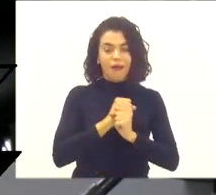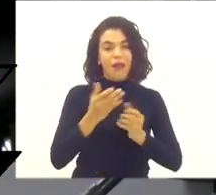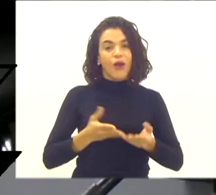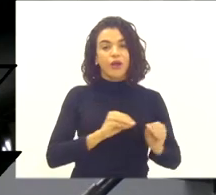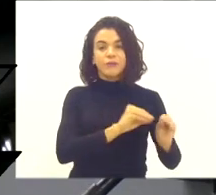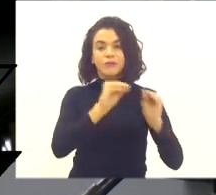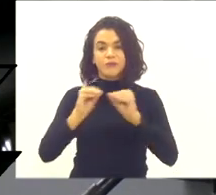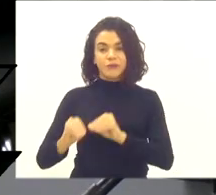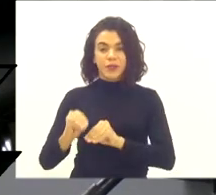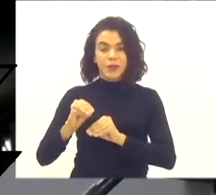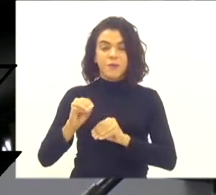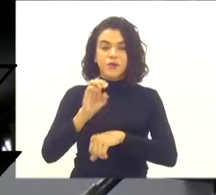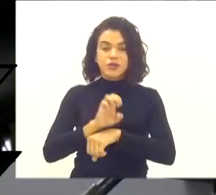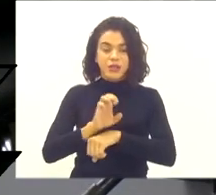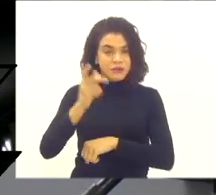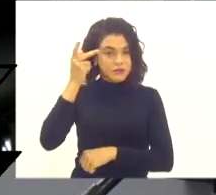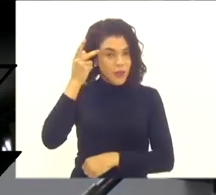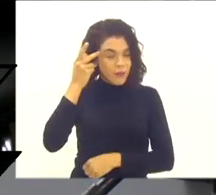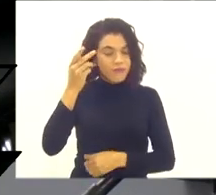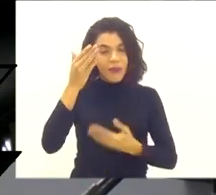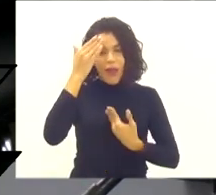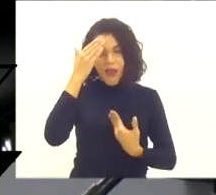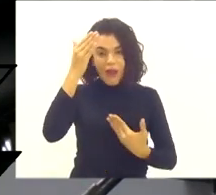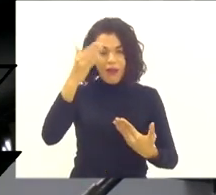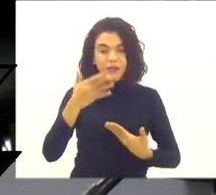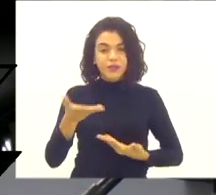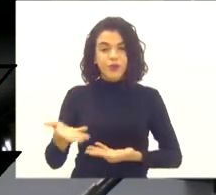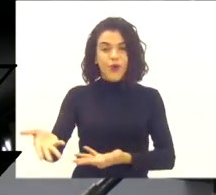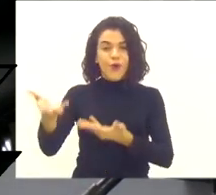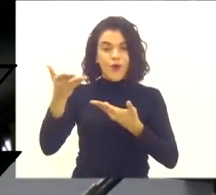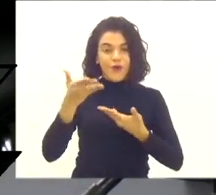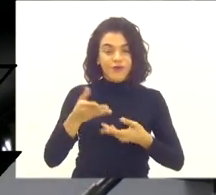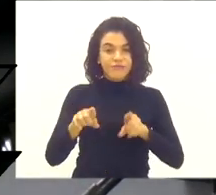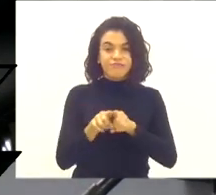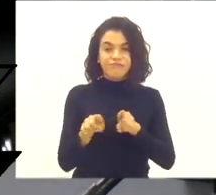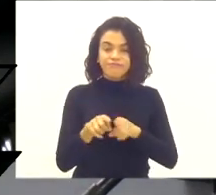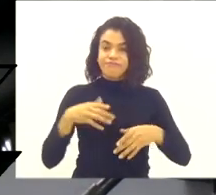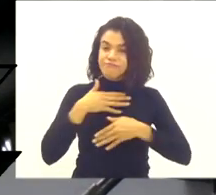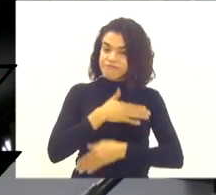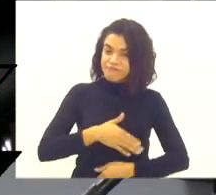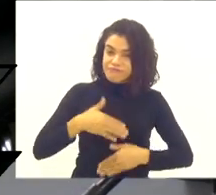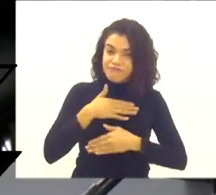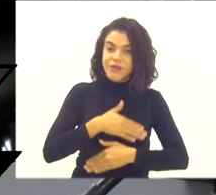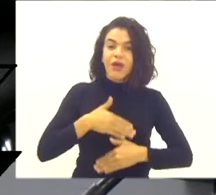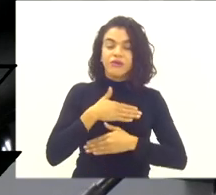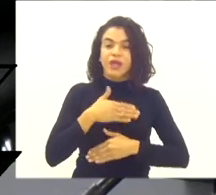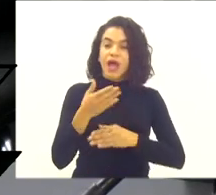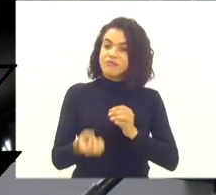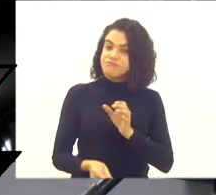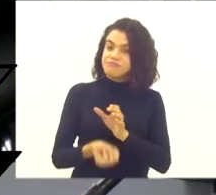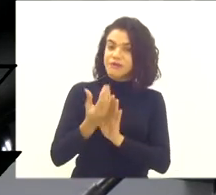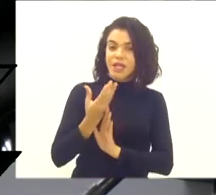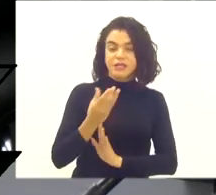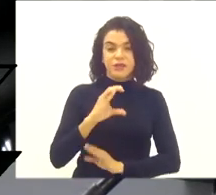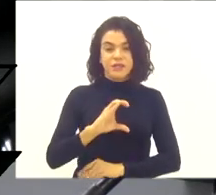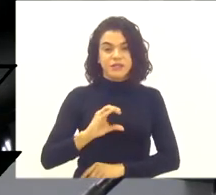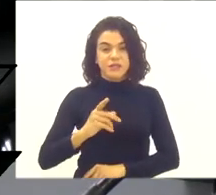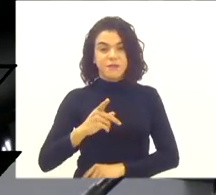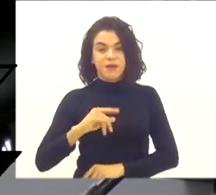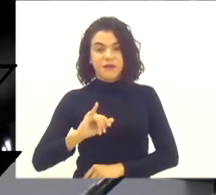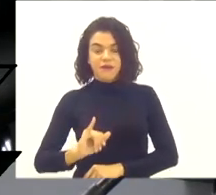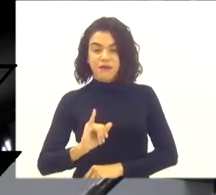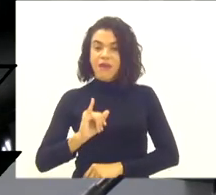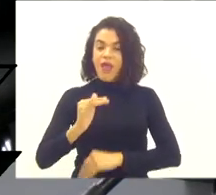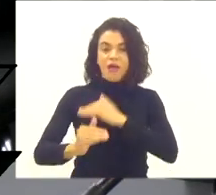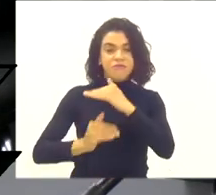mora em São Paulo mas agradeço muito convite saudar também a restauração dessa CPI né que é um é